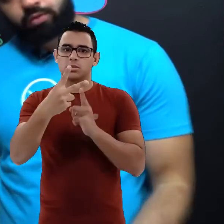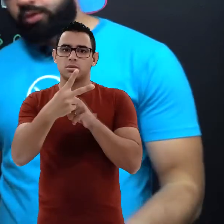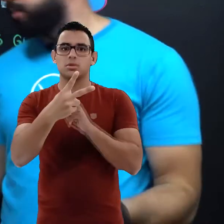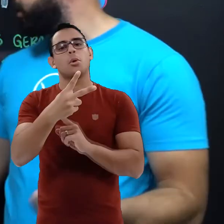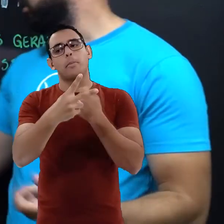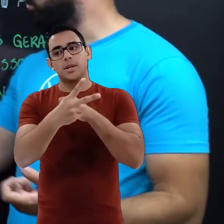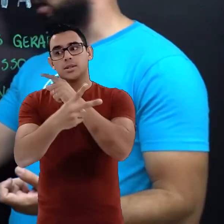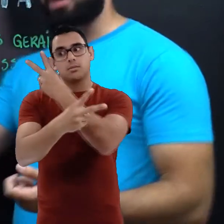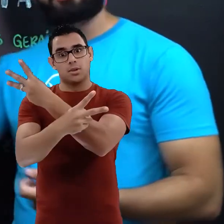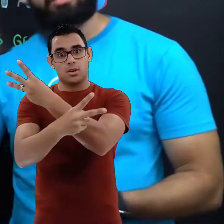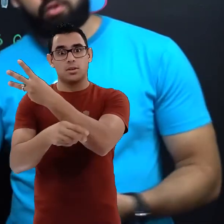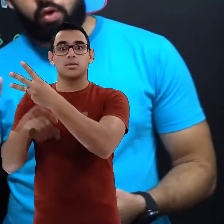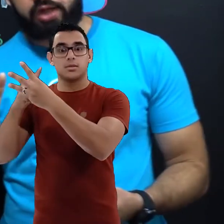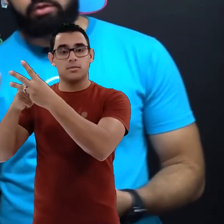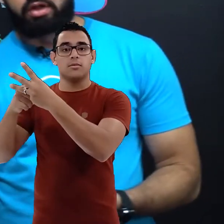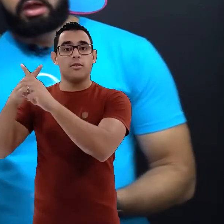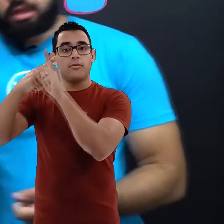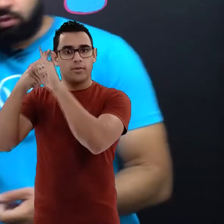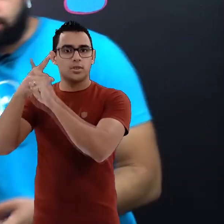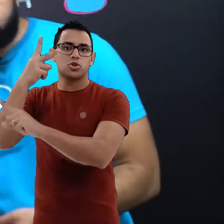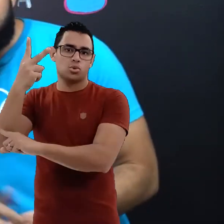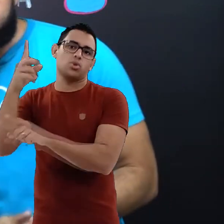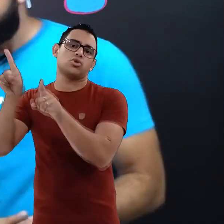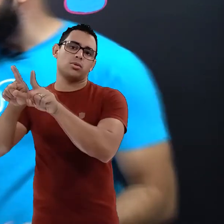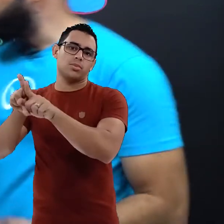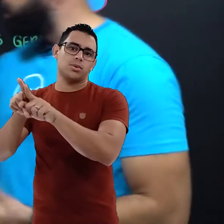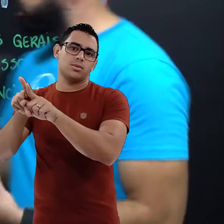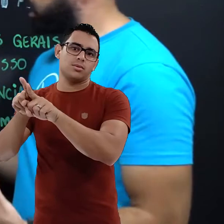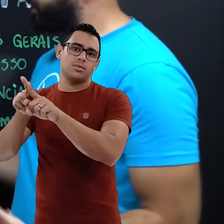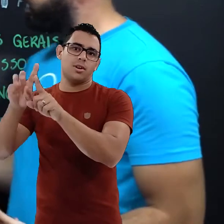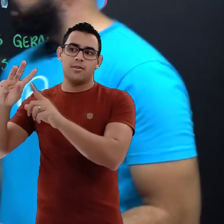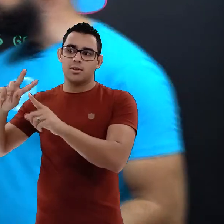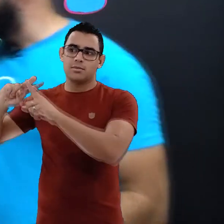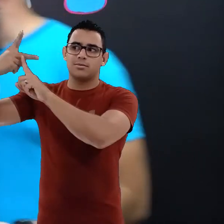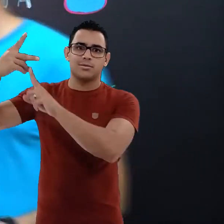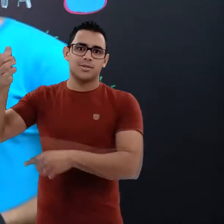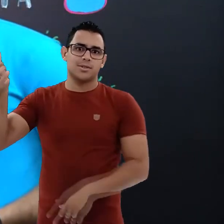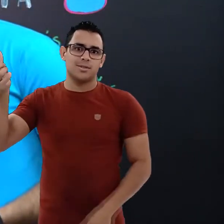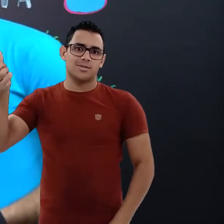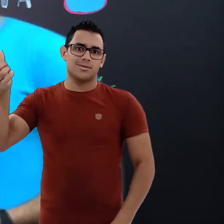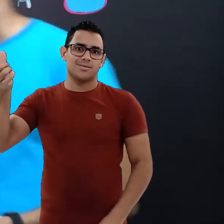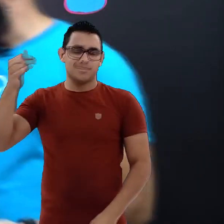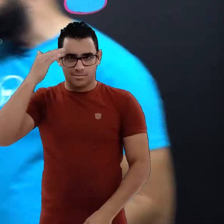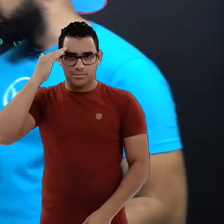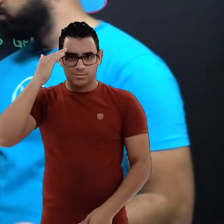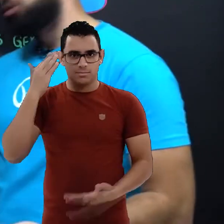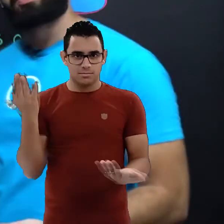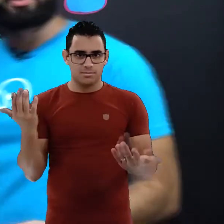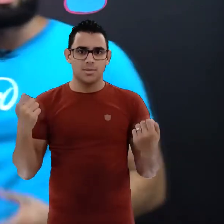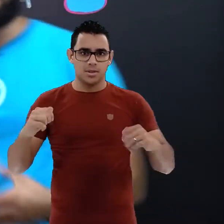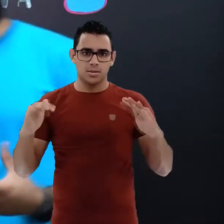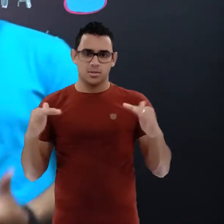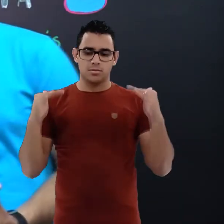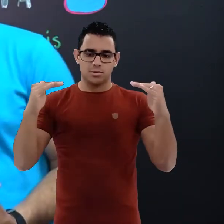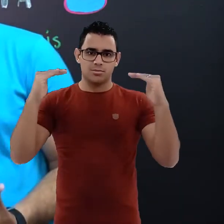o dobro também, no caso 4. Então consigo entender que o balanceamento ele me gera essa proporção múltipla